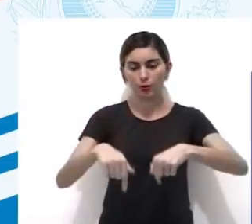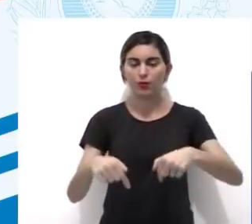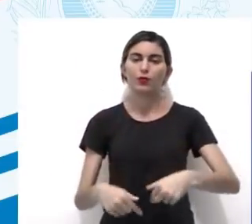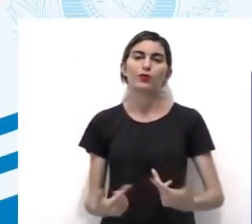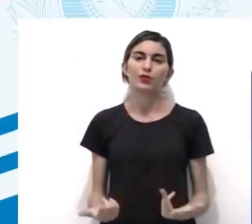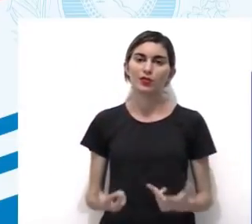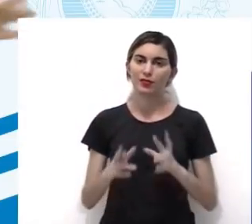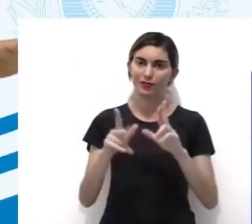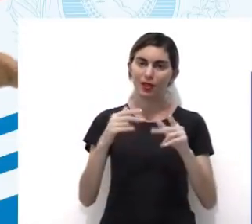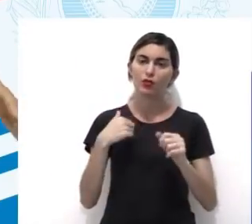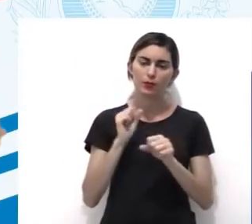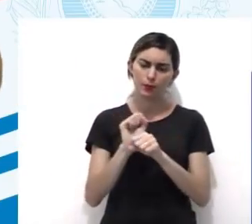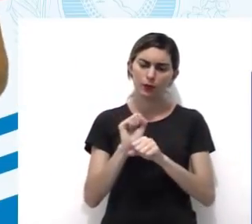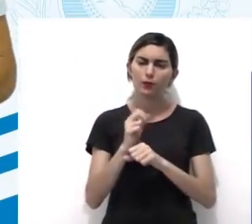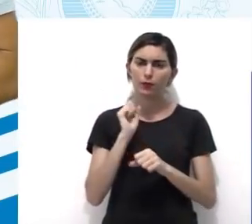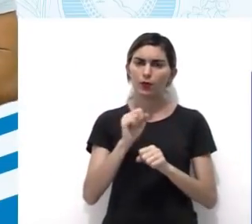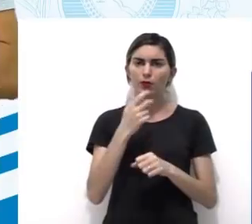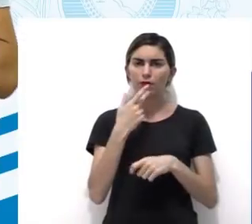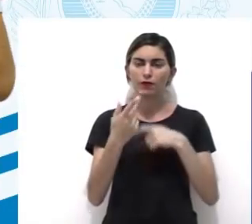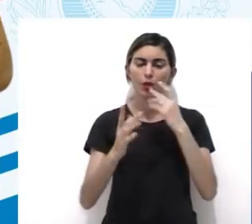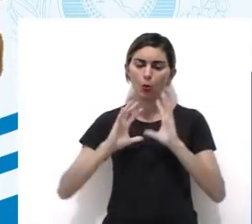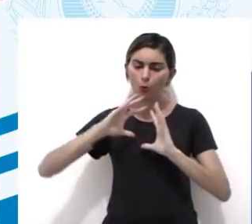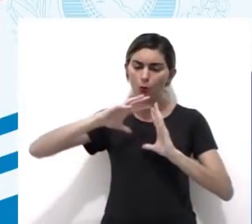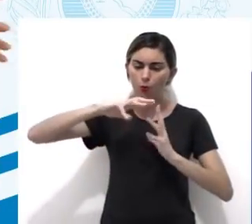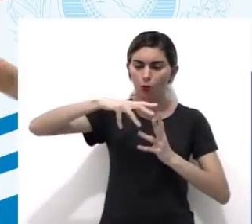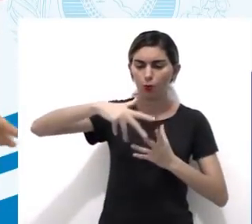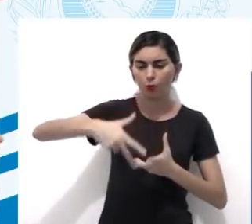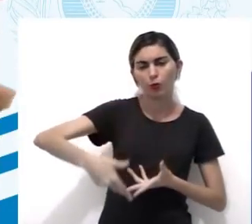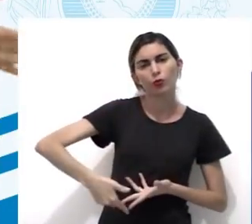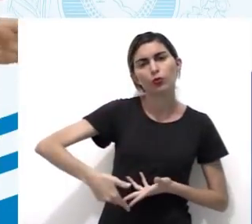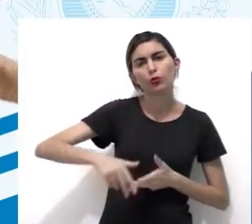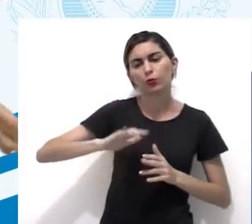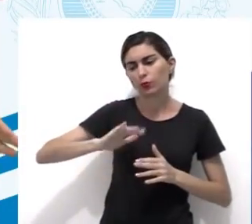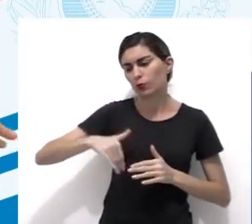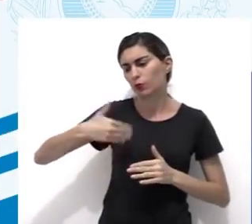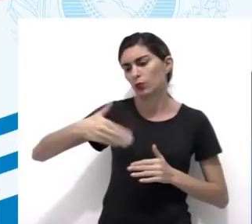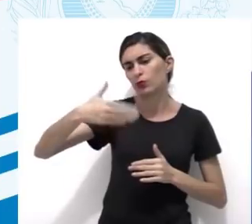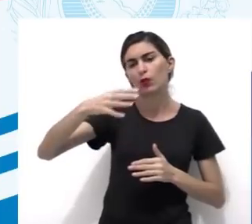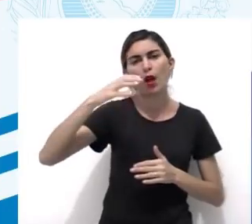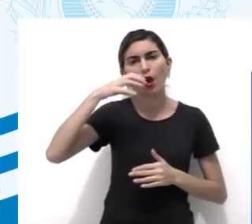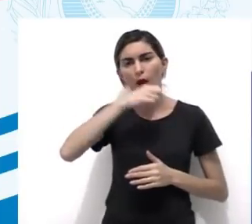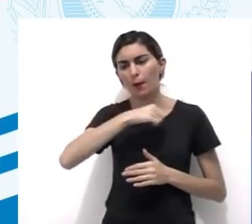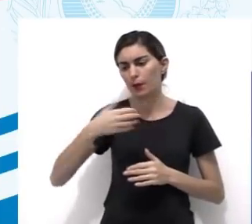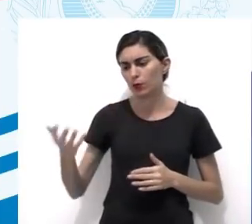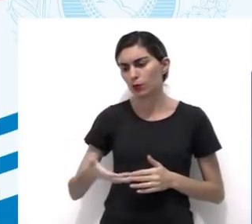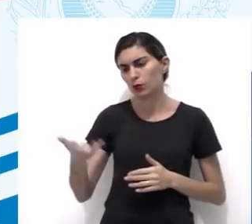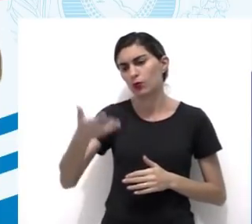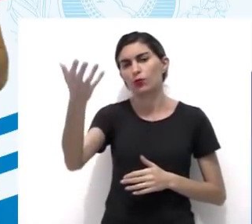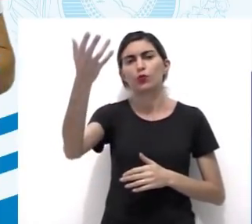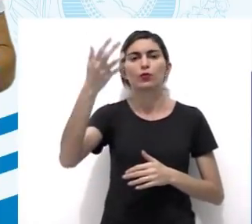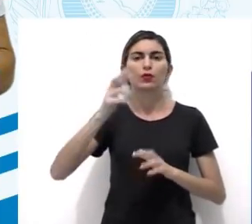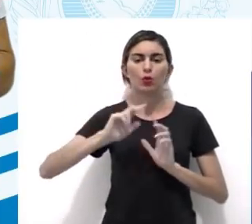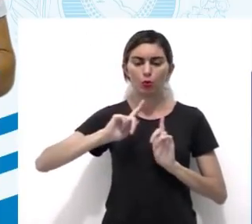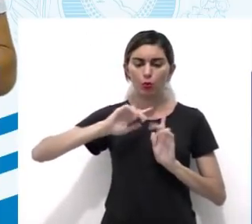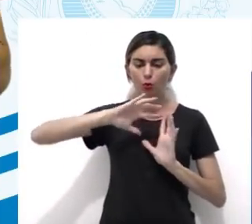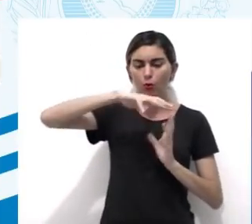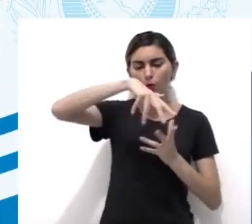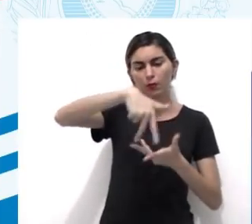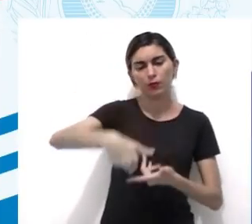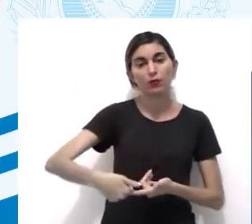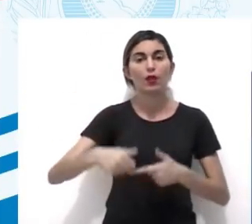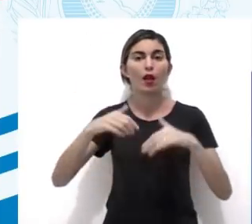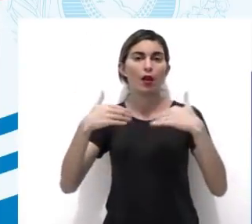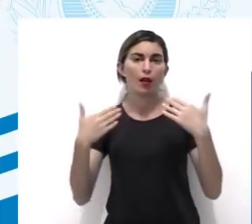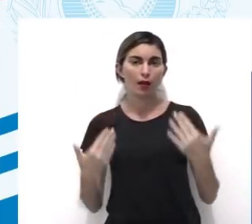tem hoje. A gente pode dizer, então, que o mundo vai se encontrar cada dia com maior rapidez no seu contexto globalizado.